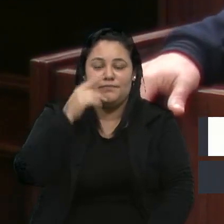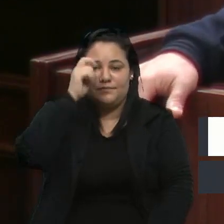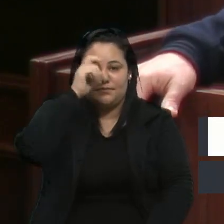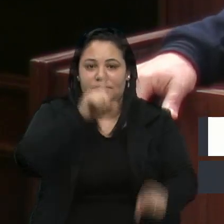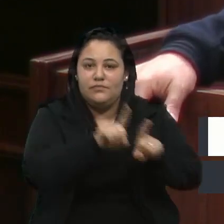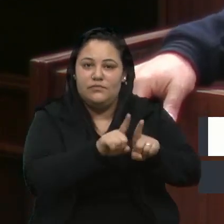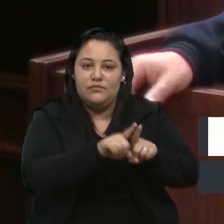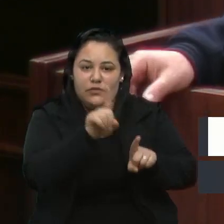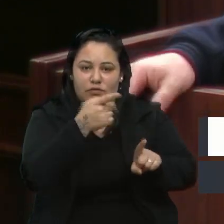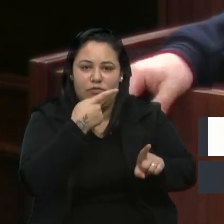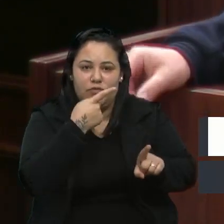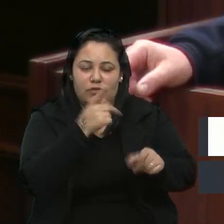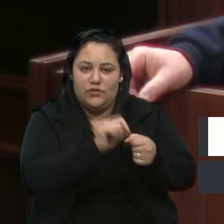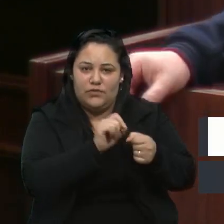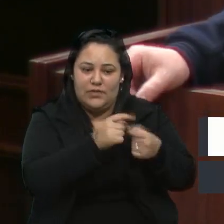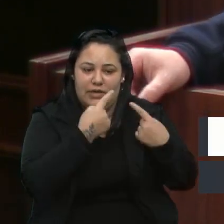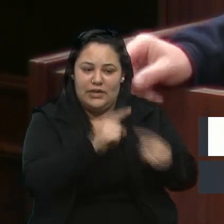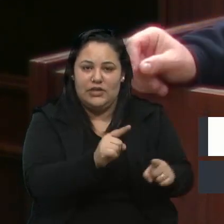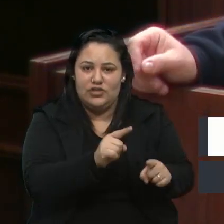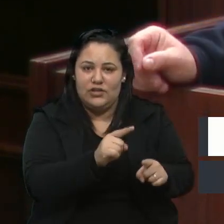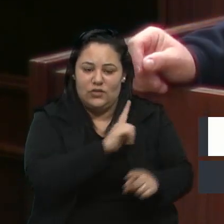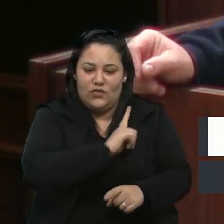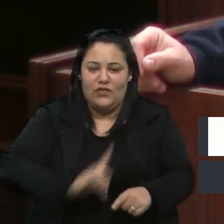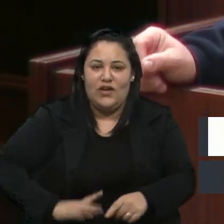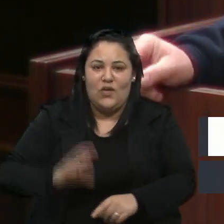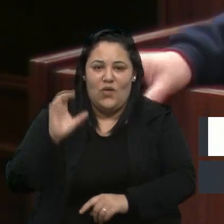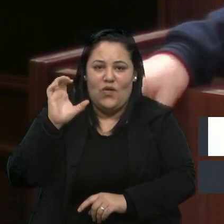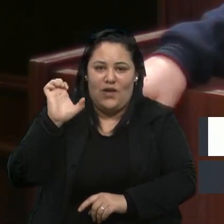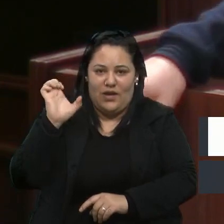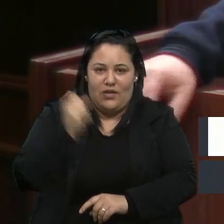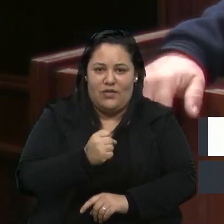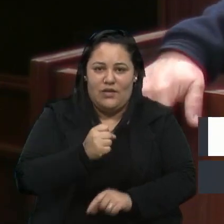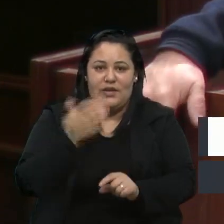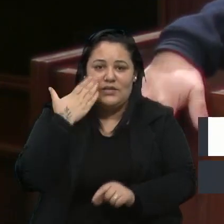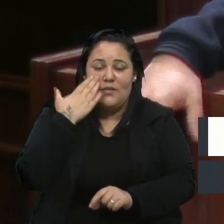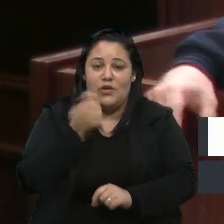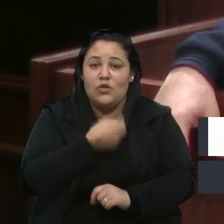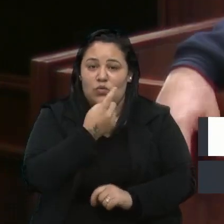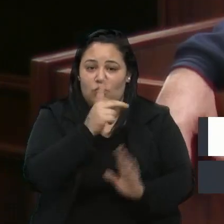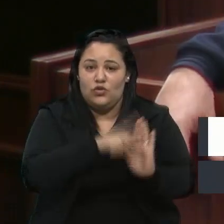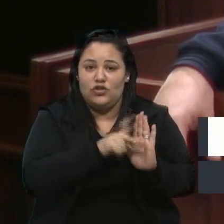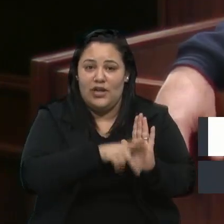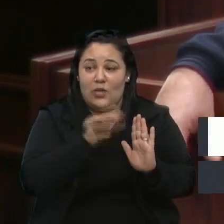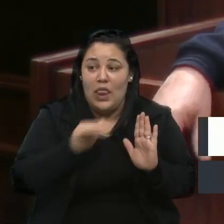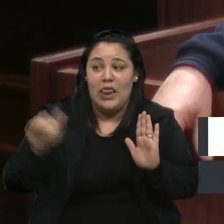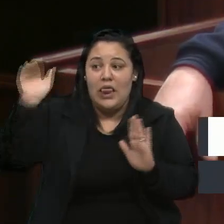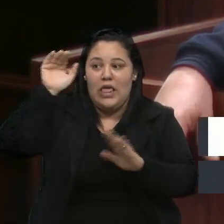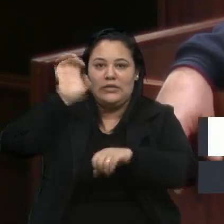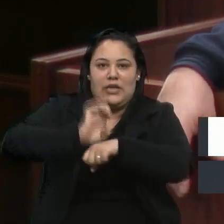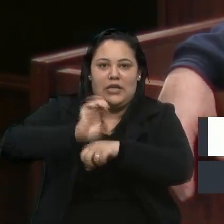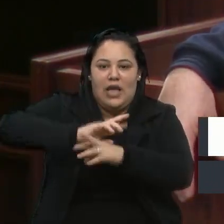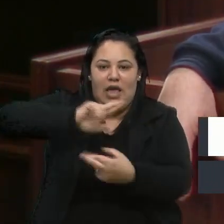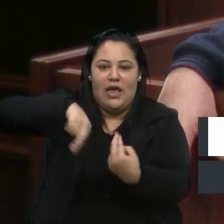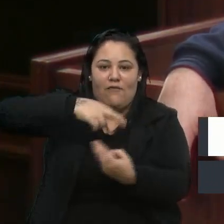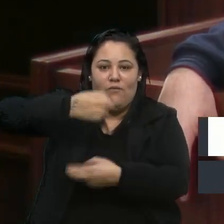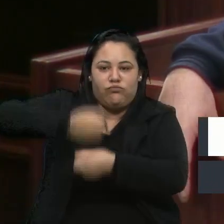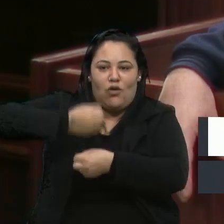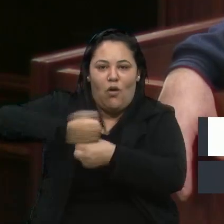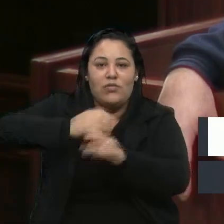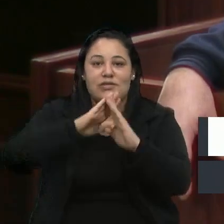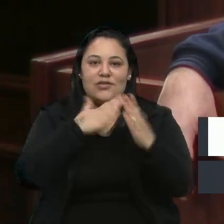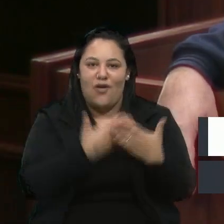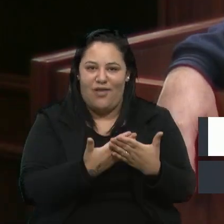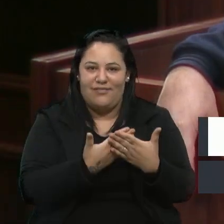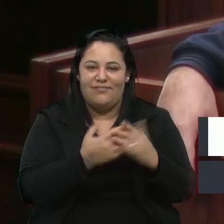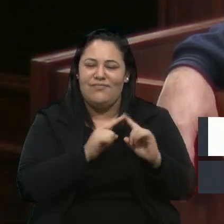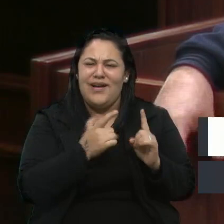crítica ao governo Leite. E a gente sabe que um dos projetos dele, em nível de estado, era reformar escolas, né? Mas eu não sei